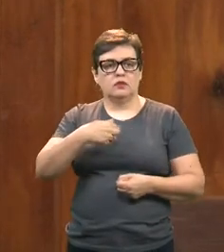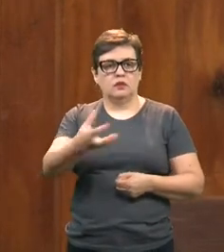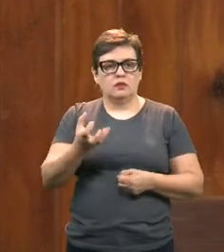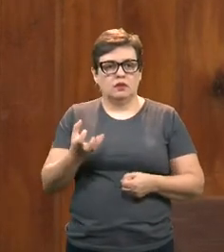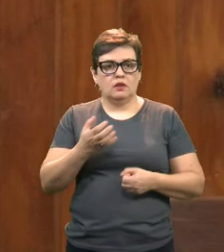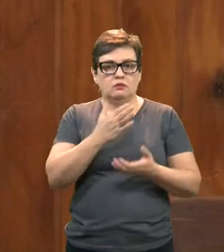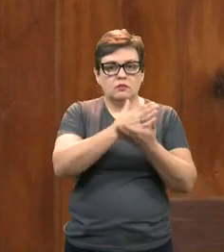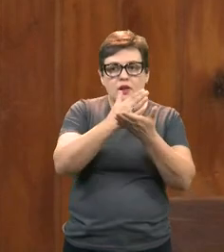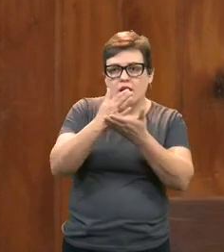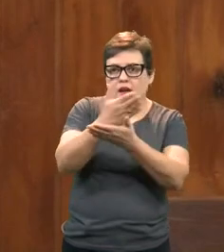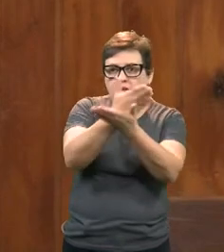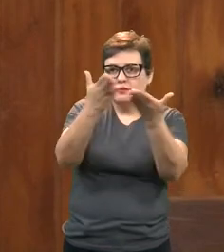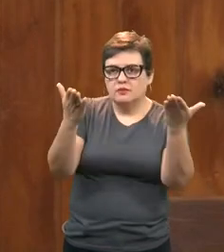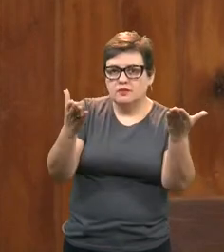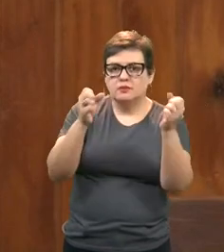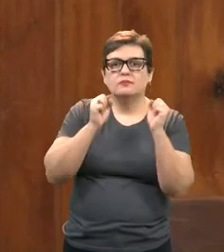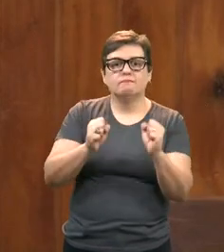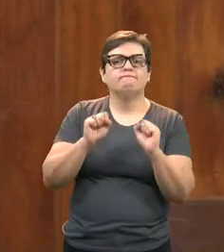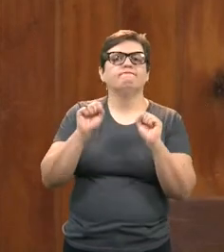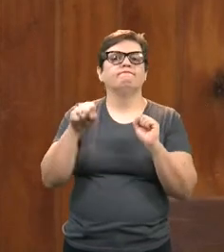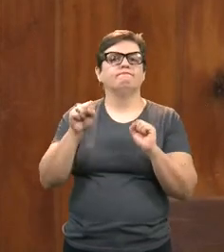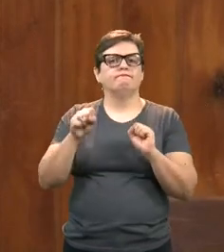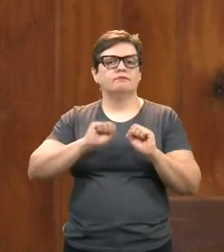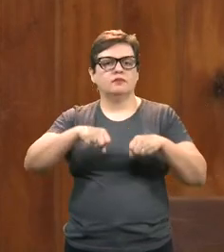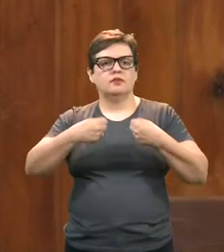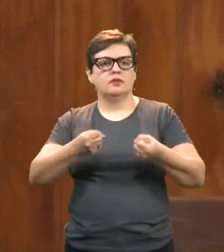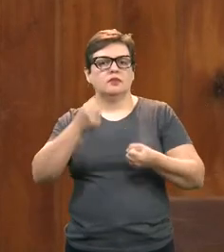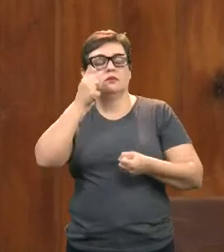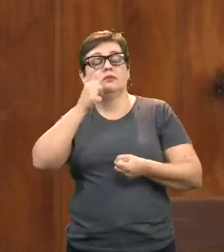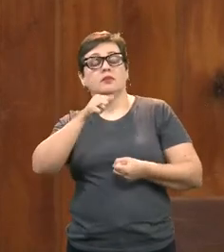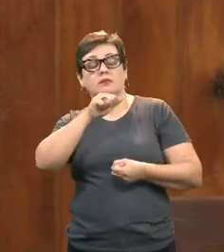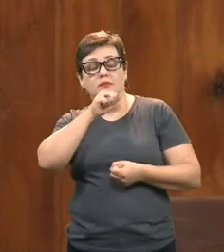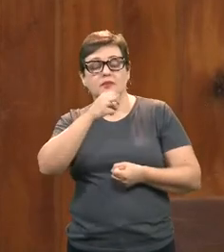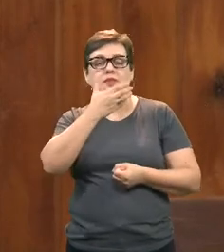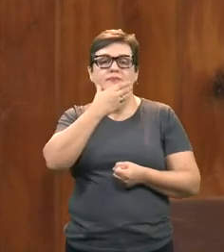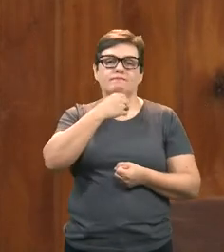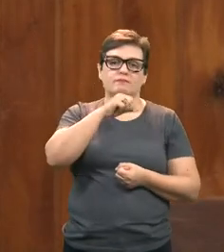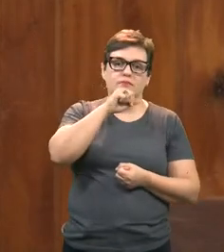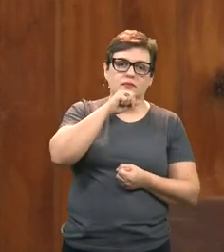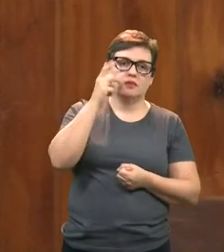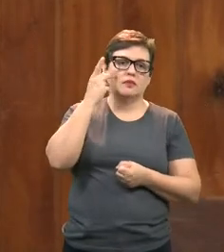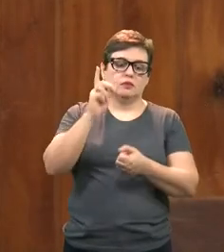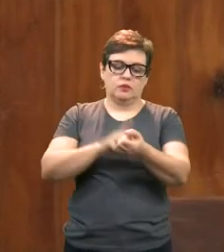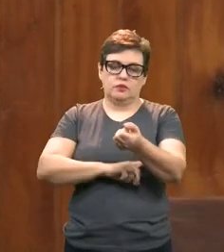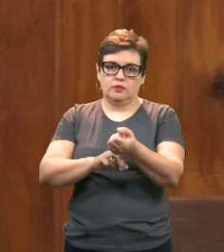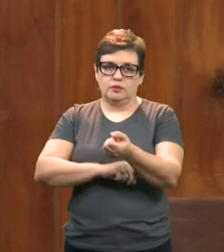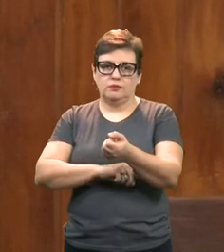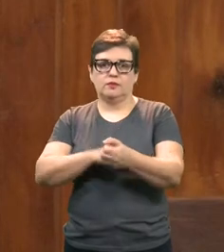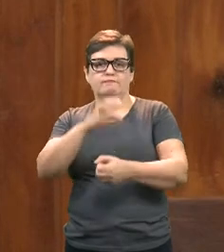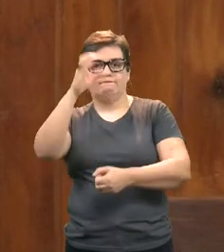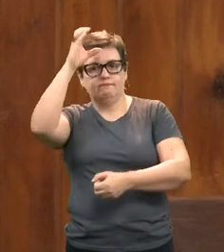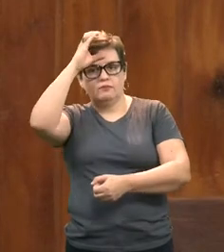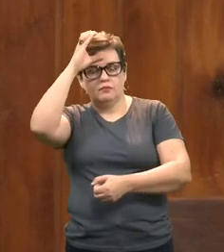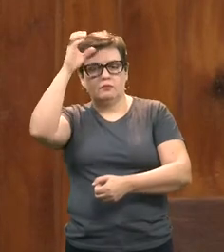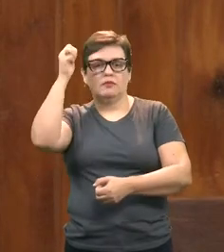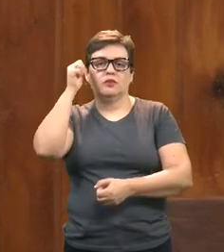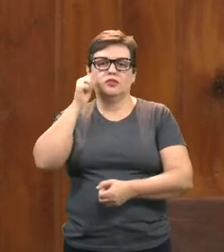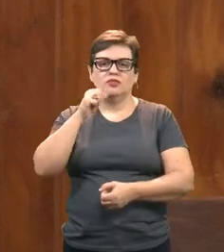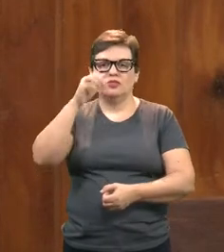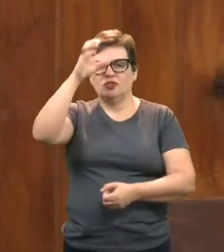um de vocês possa sim dar para a mãe, para o pai, para o irmão, para uma tia, para um